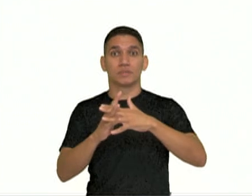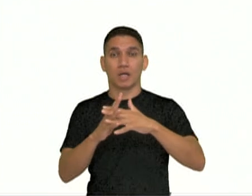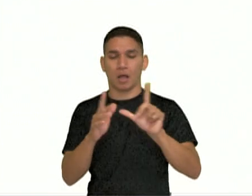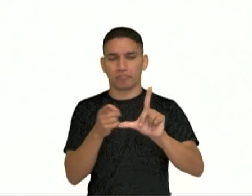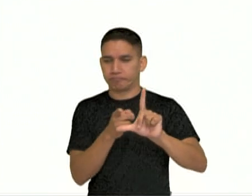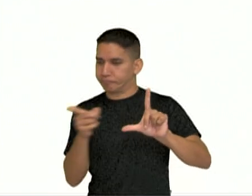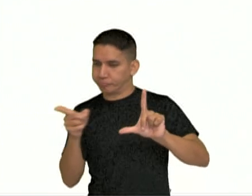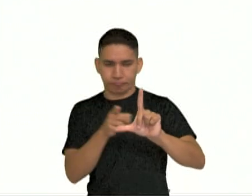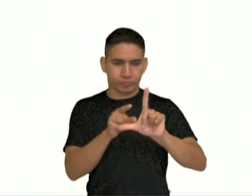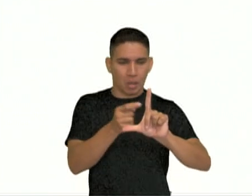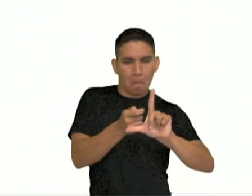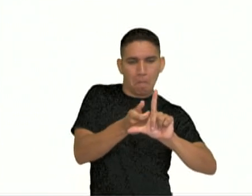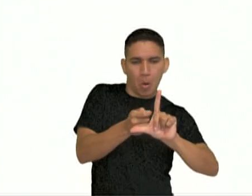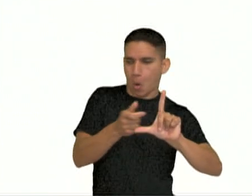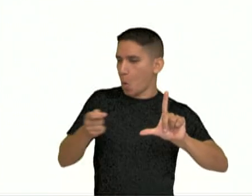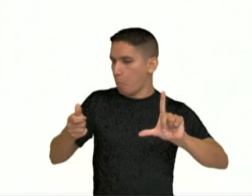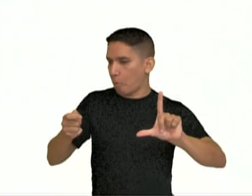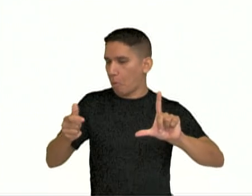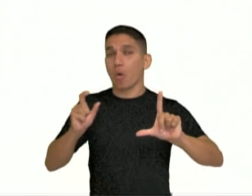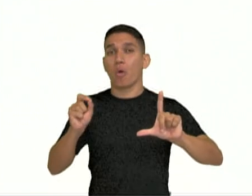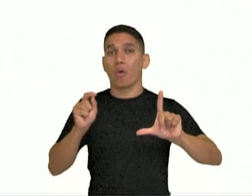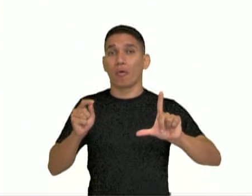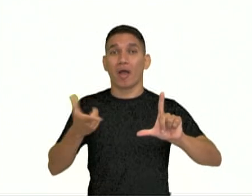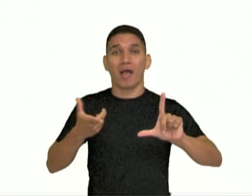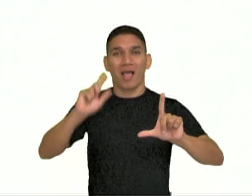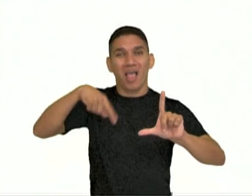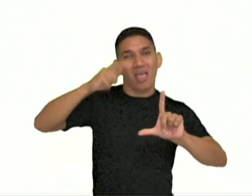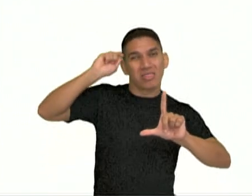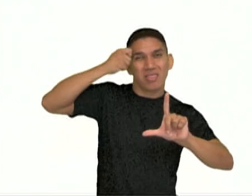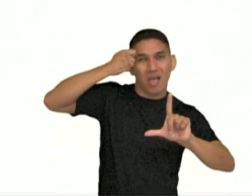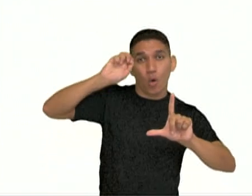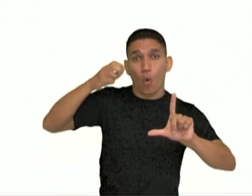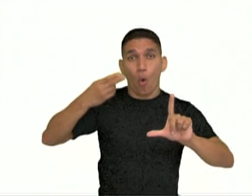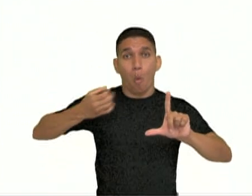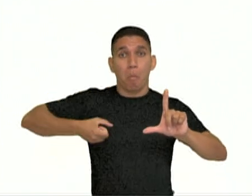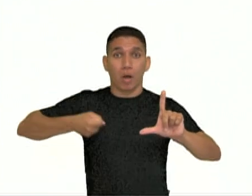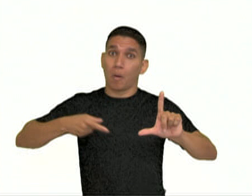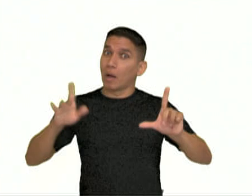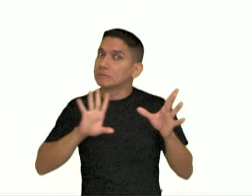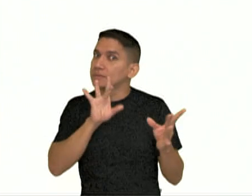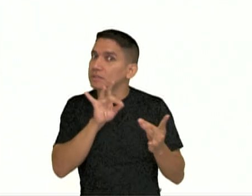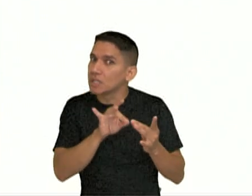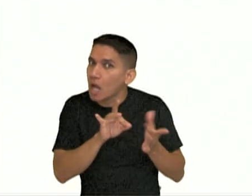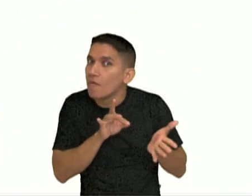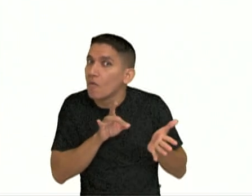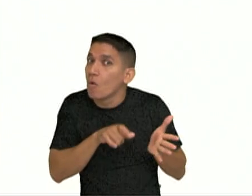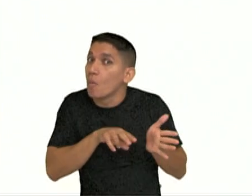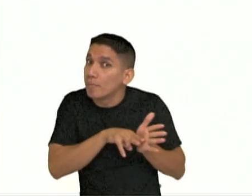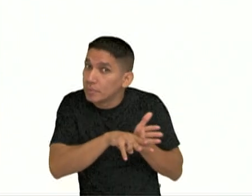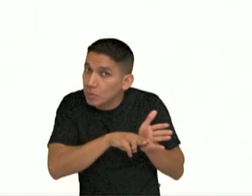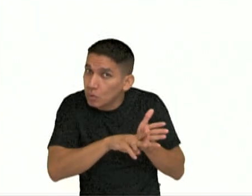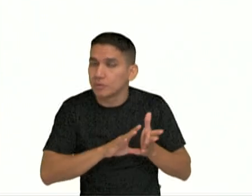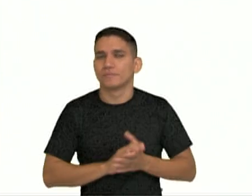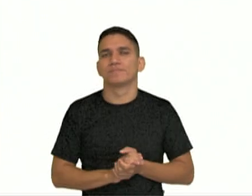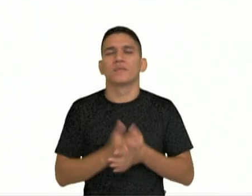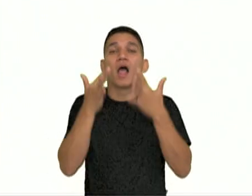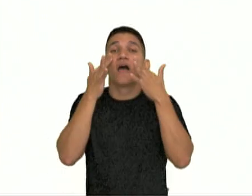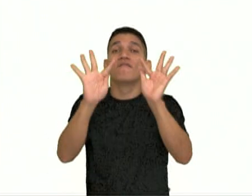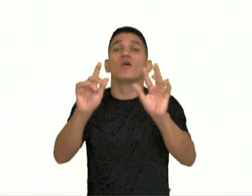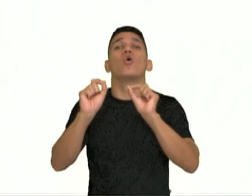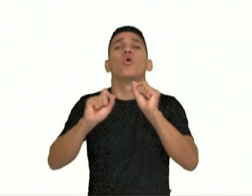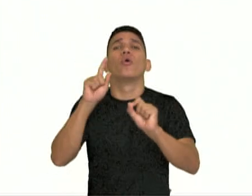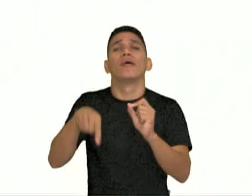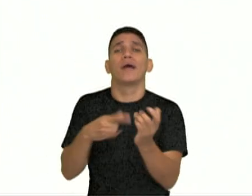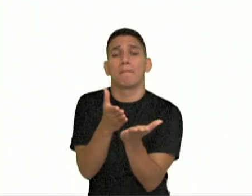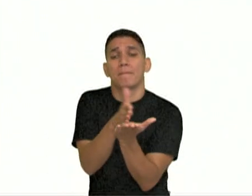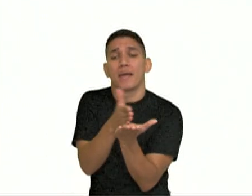quantidade, tanto faz se é o negro ou se é o branco. Lembrando que a gente está falando desses termos para biologia, tá, gente? E fenótipo